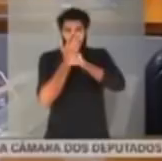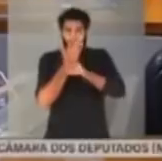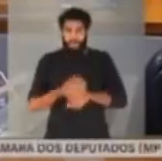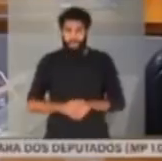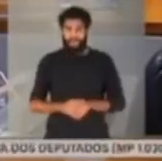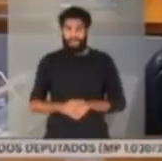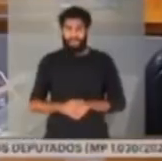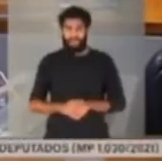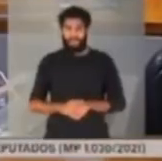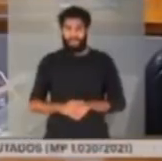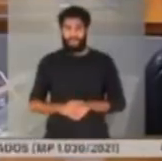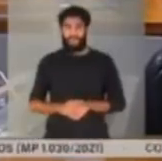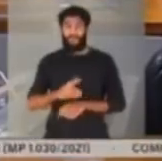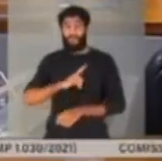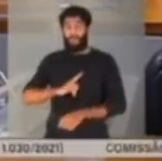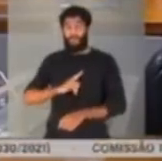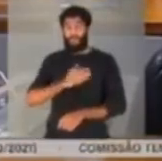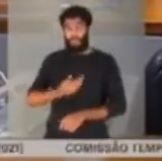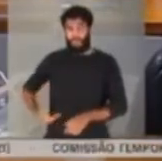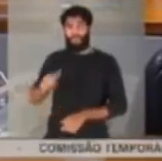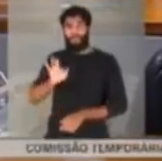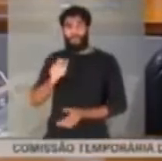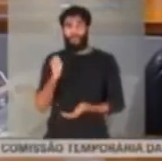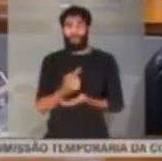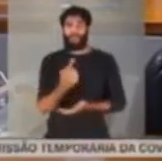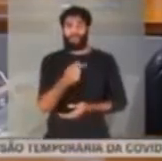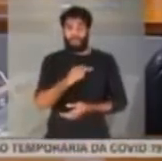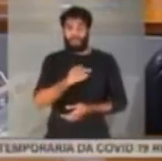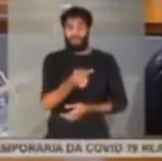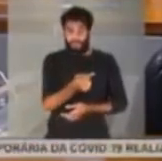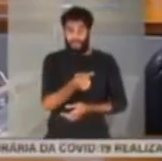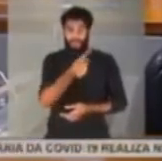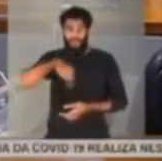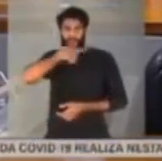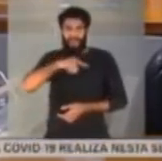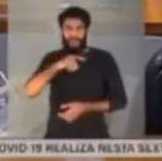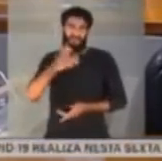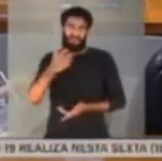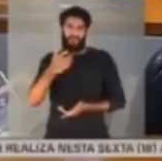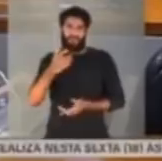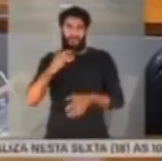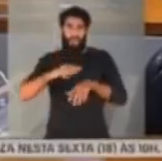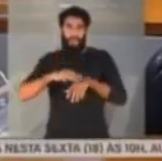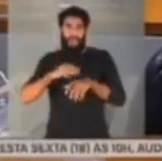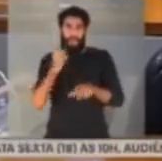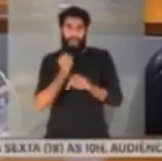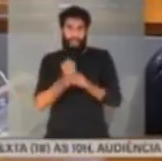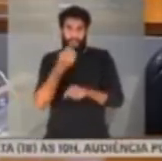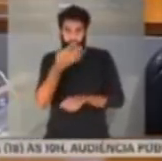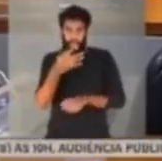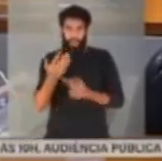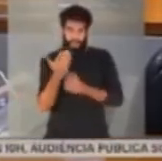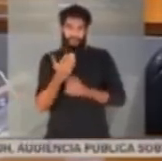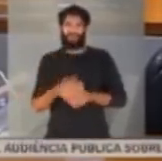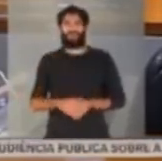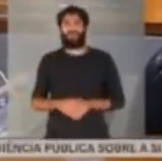O governo federal comprou 17 mil respiradores. Quem é bom de matemática, me ajude a fazer o cálculo aí.